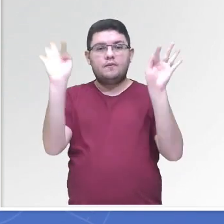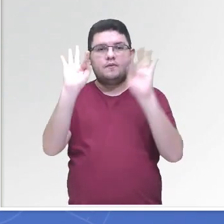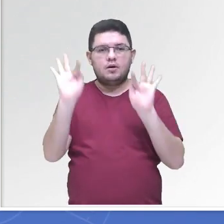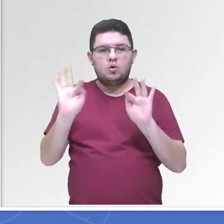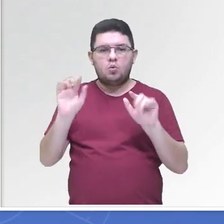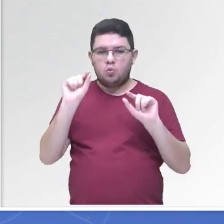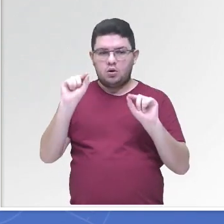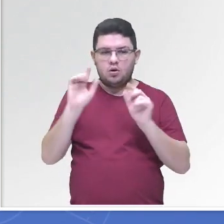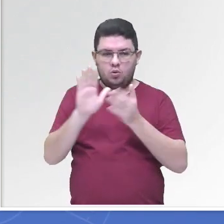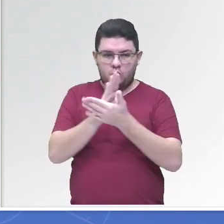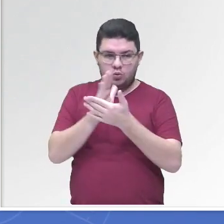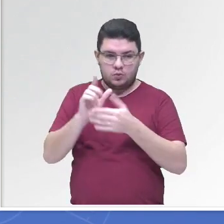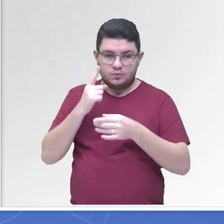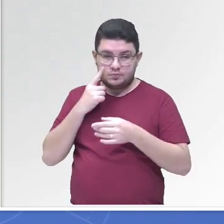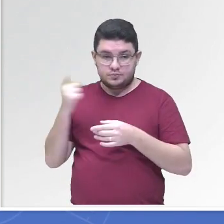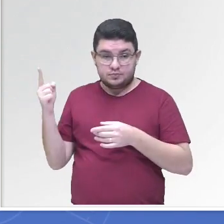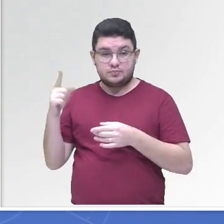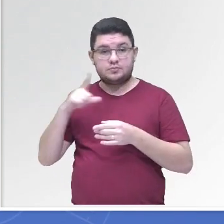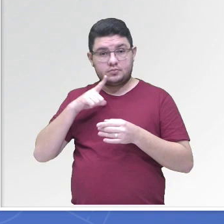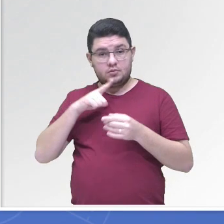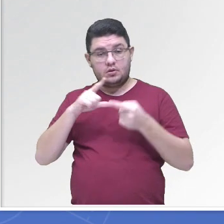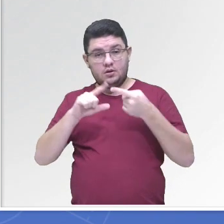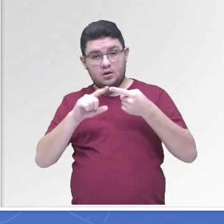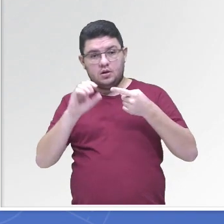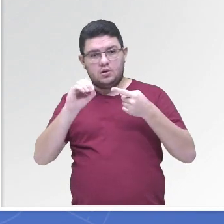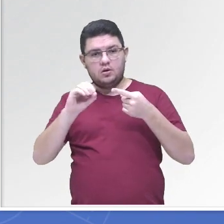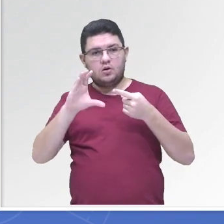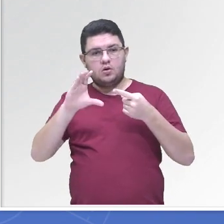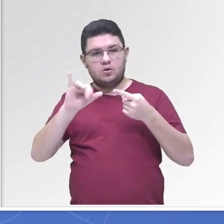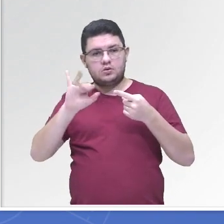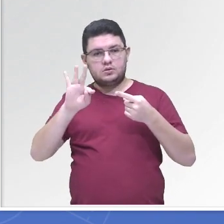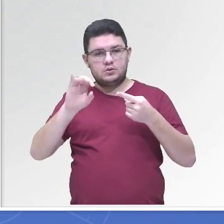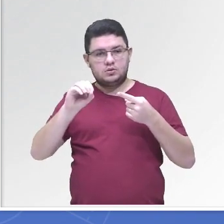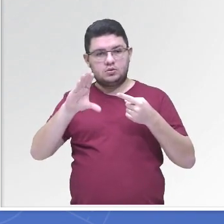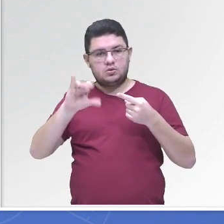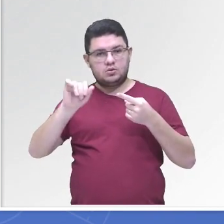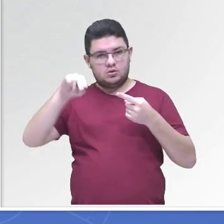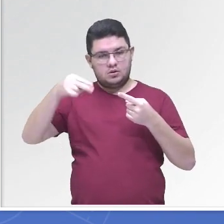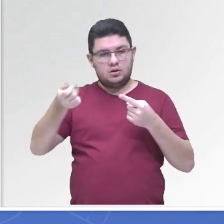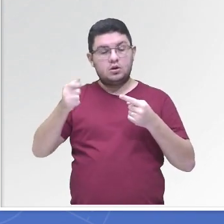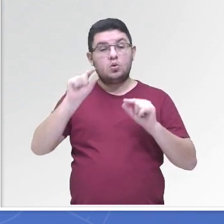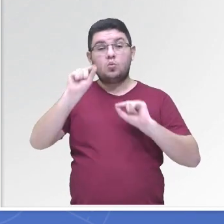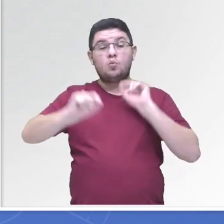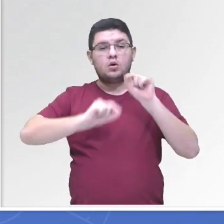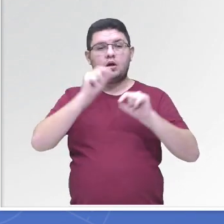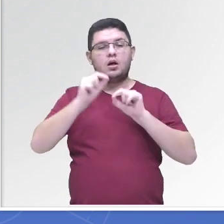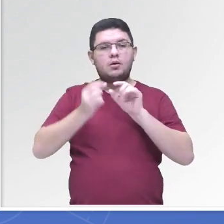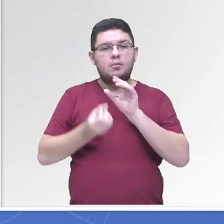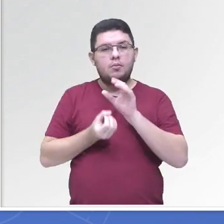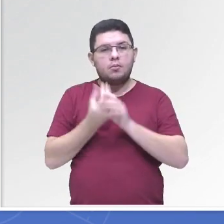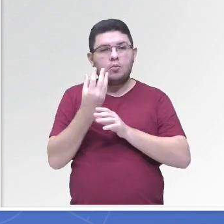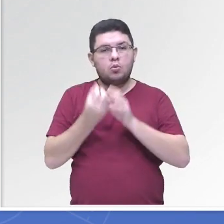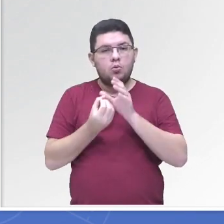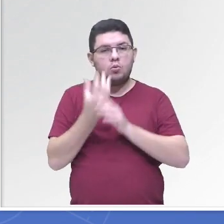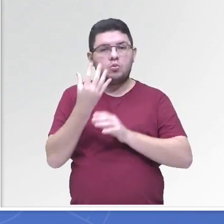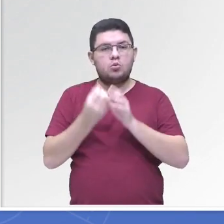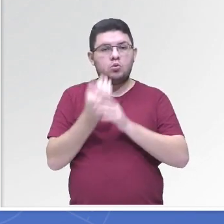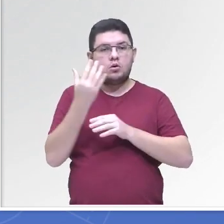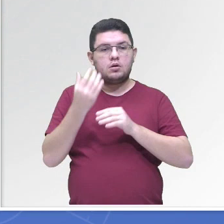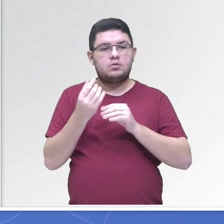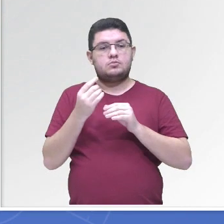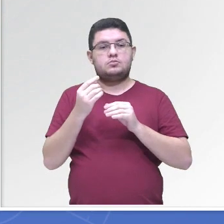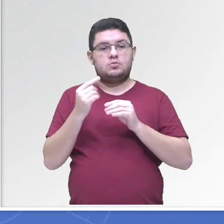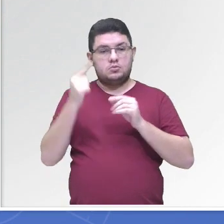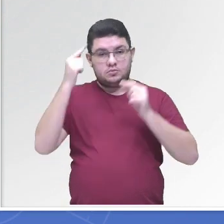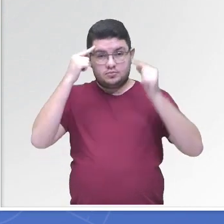conhecer alguns deles, tá? Primeiro é a ocitocina, que é né, produzida lá nos neurotransmissores, como eu